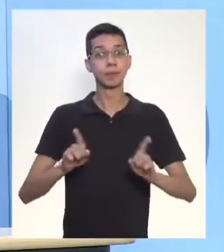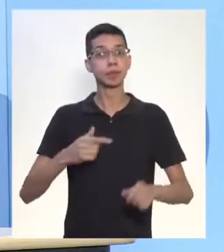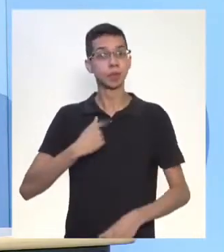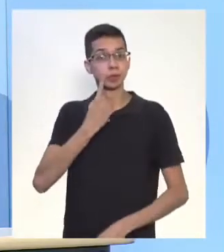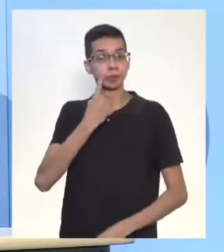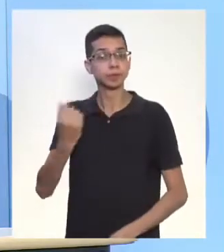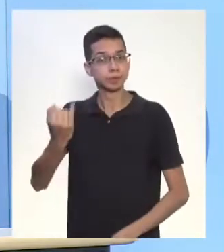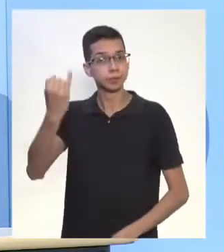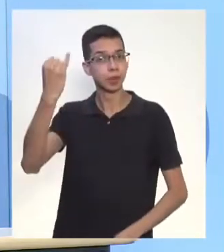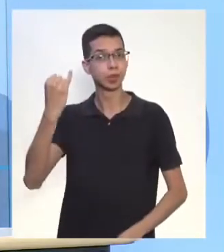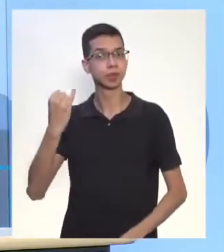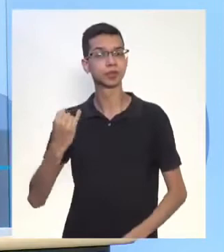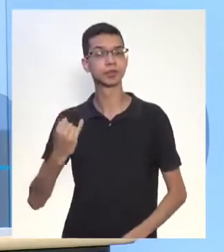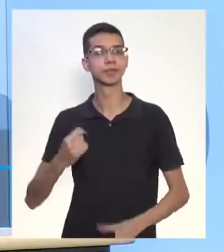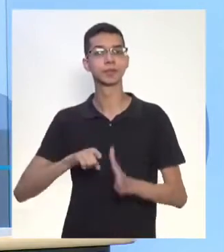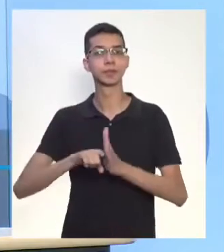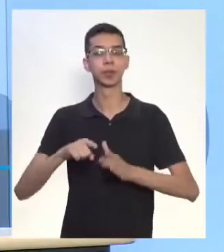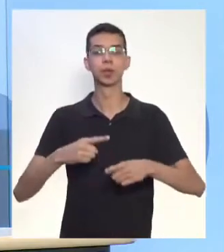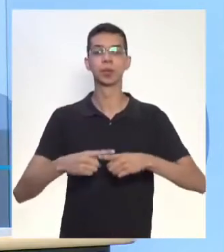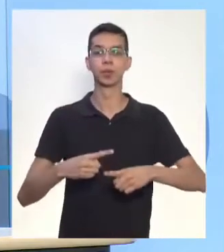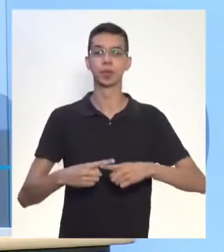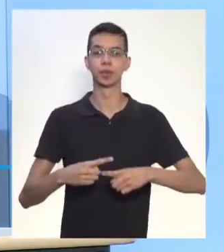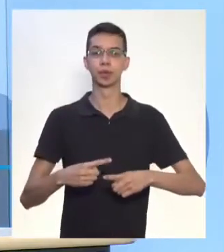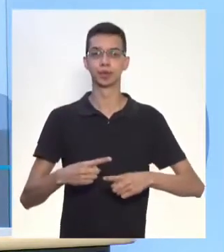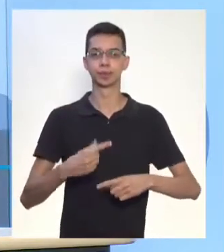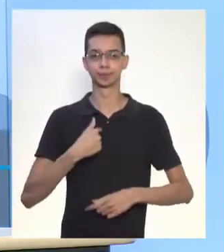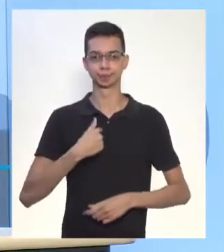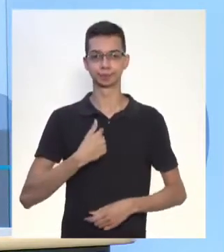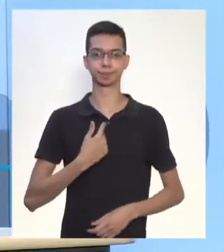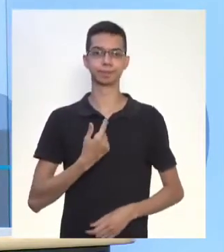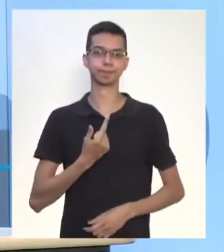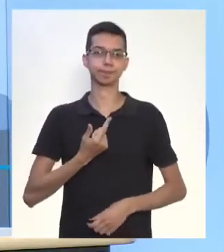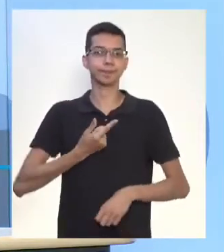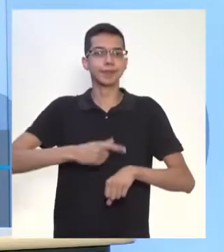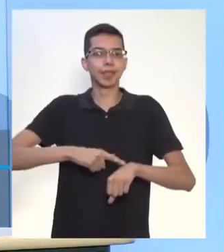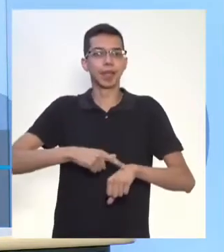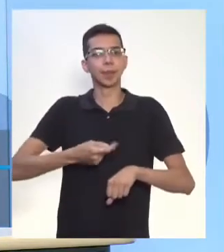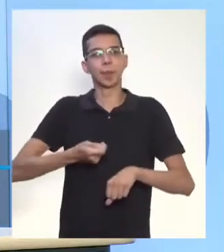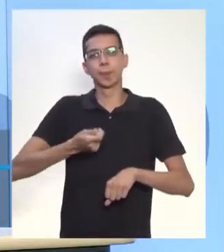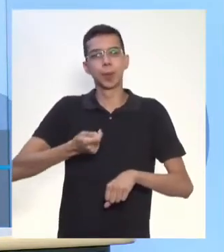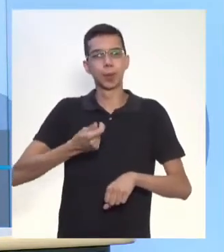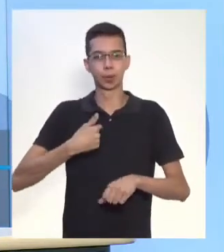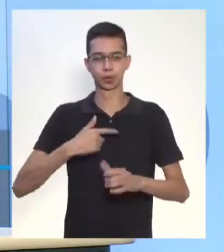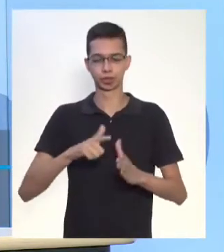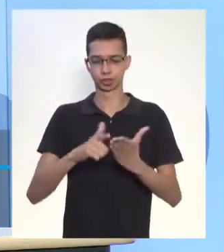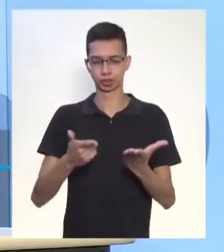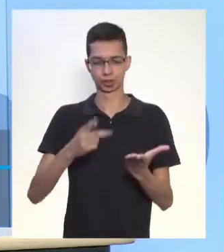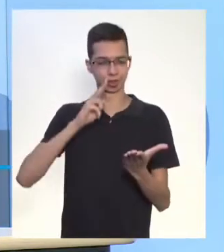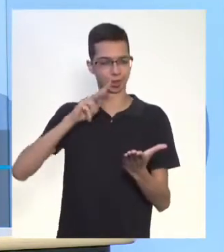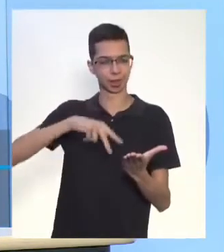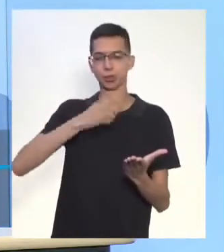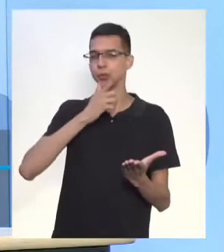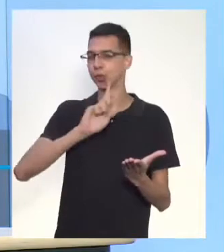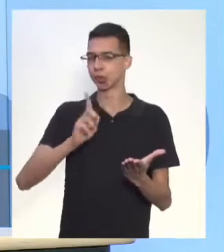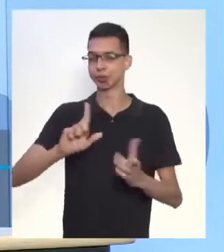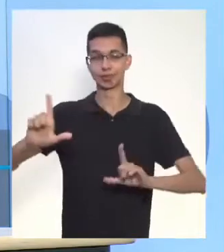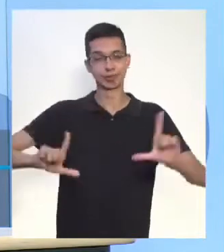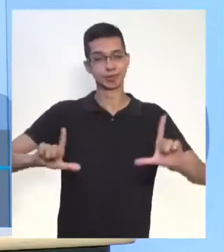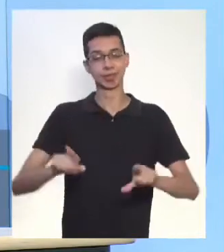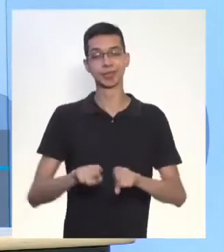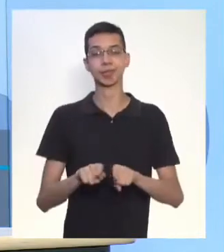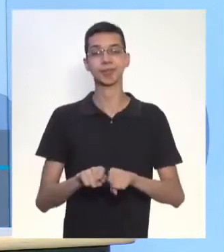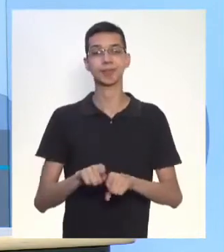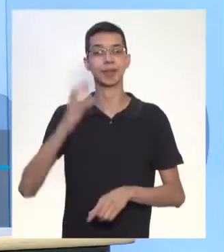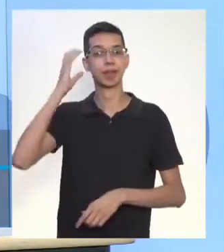me vejo muito nesse questionamento, né? Eu tenho pouco tempo para ler notícias no jornal televisivo e no radiofônico,